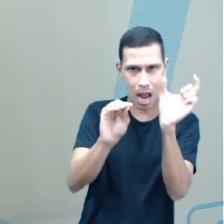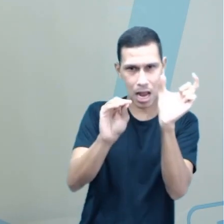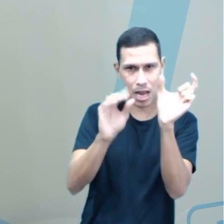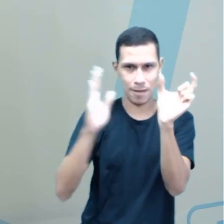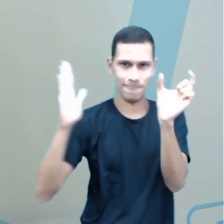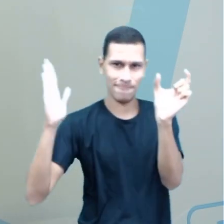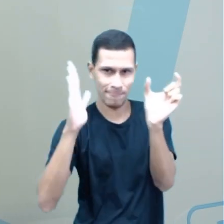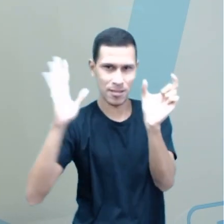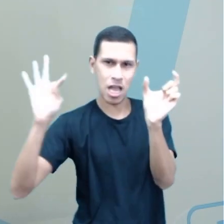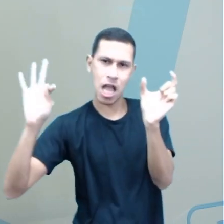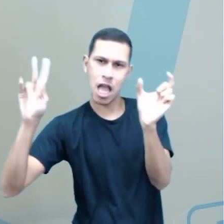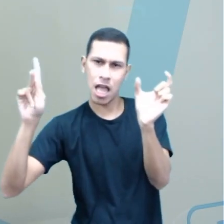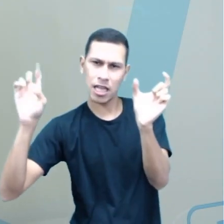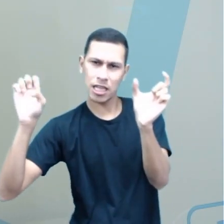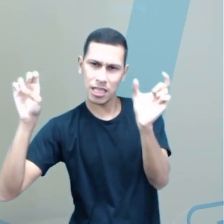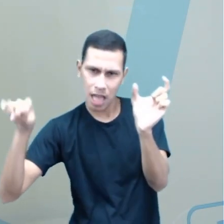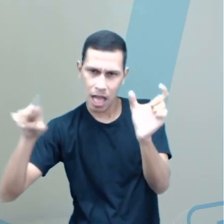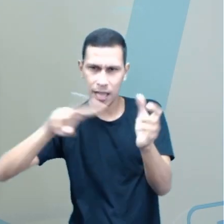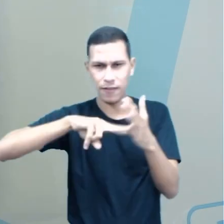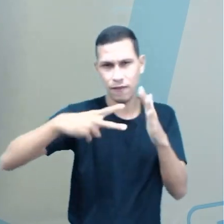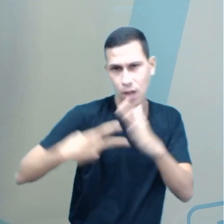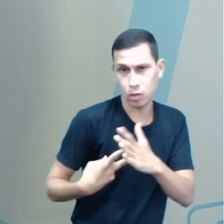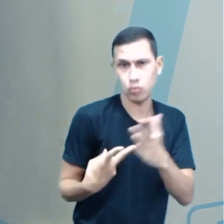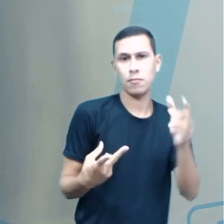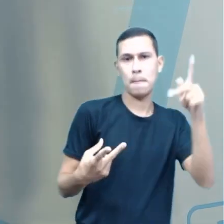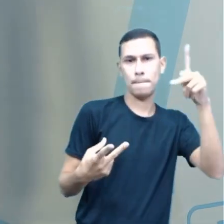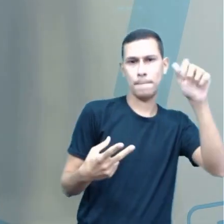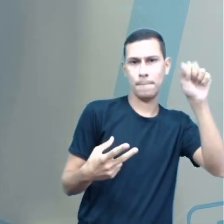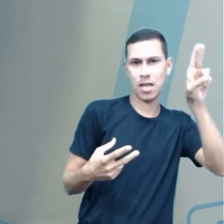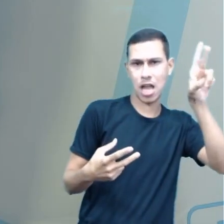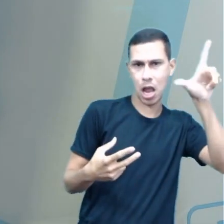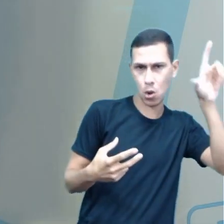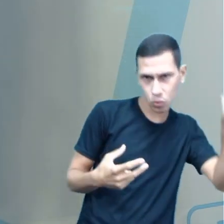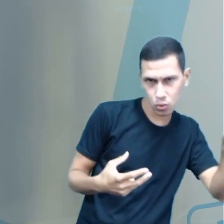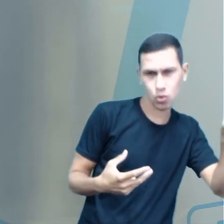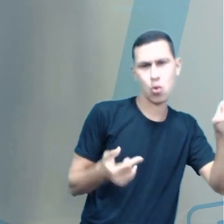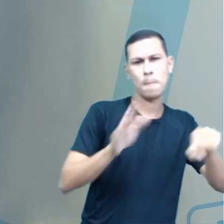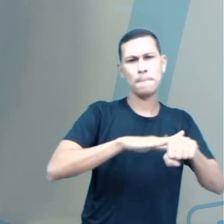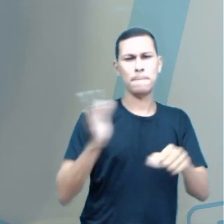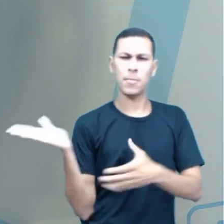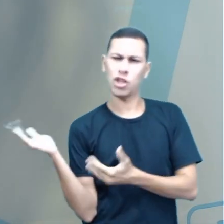ficar o significado disso aí? Paulo é mais jovem que Pedro.